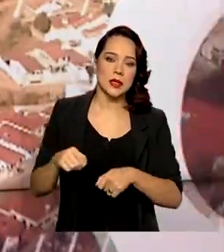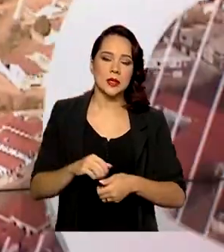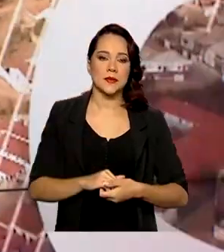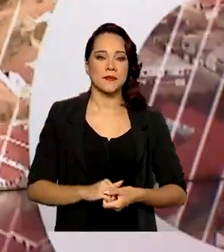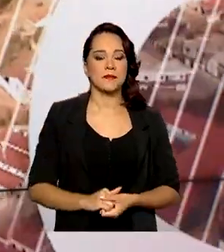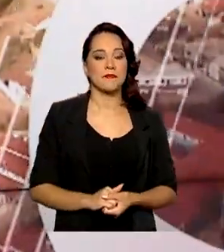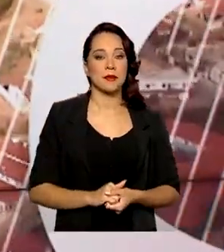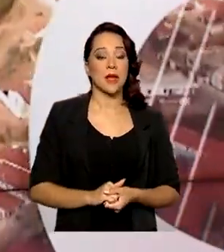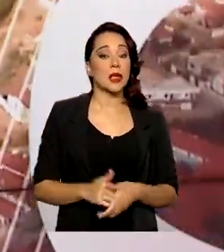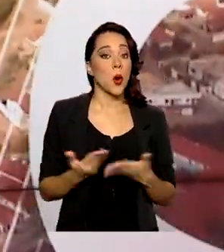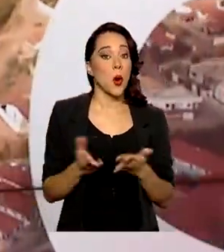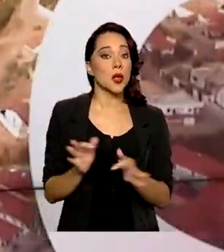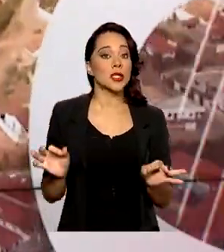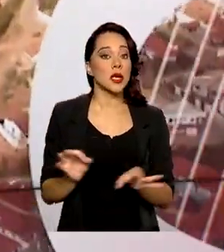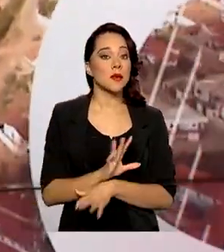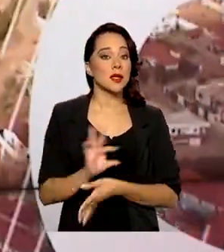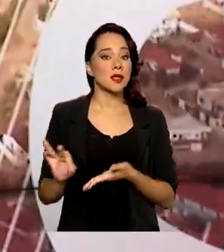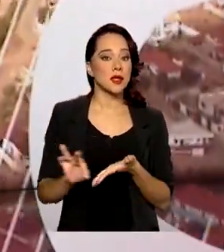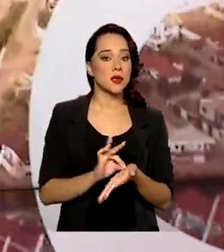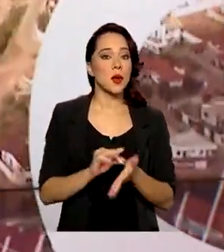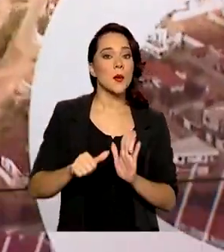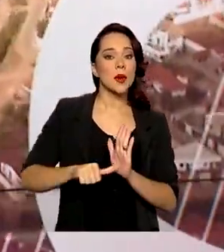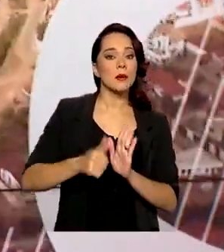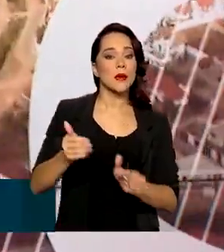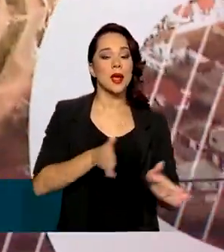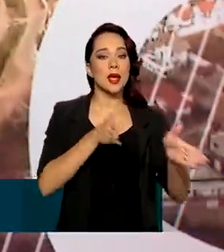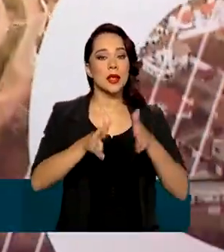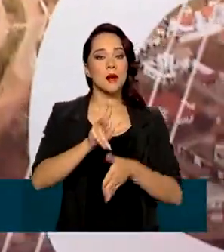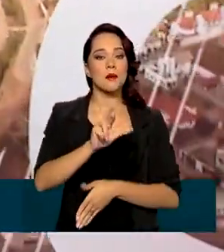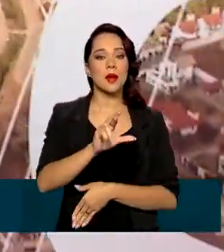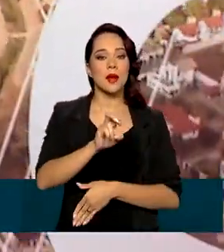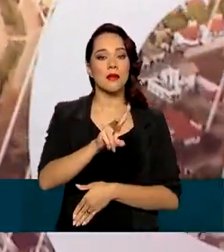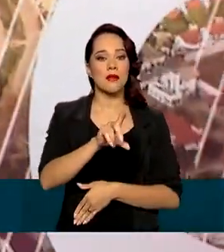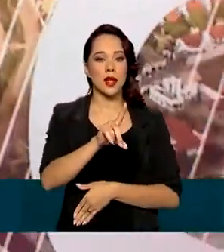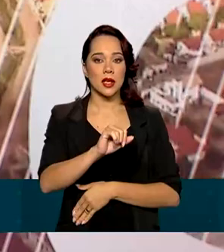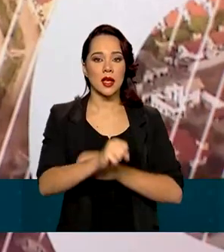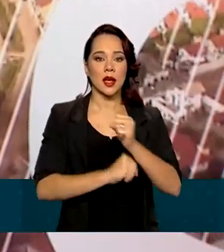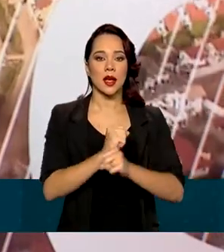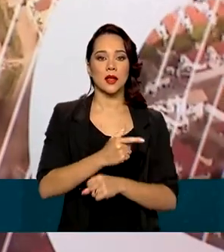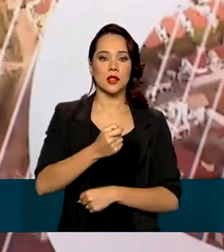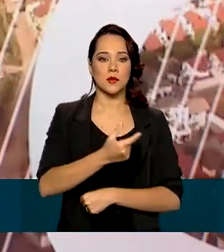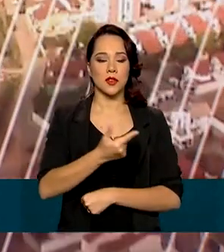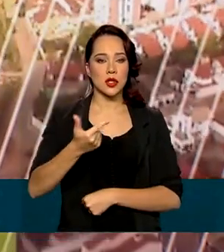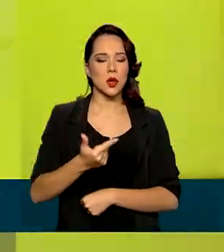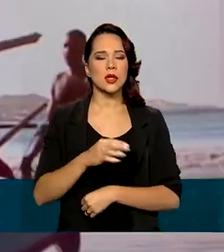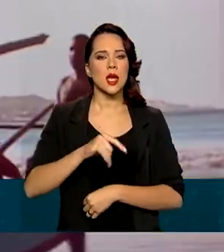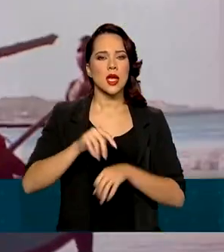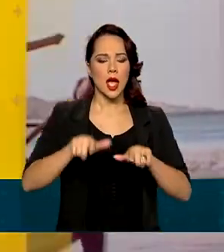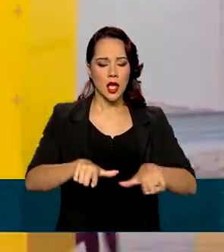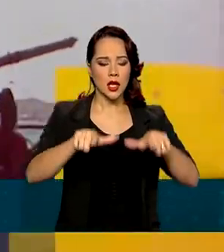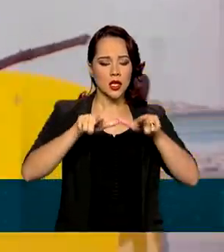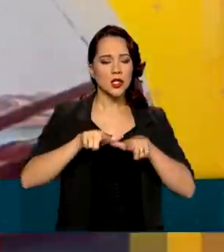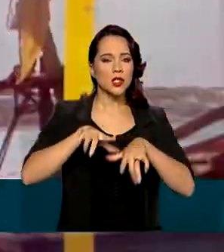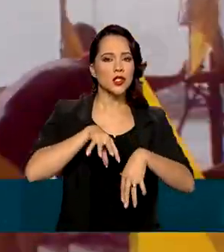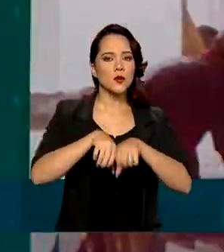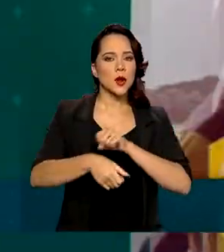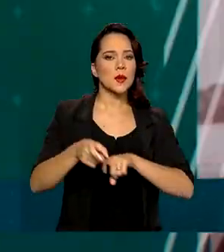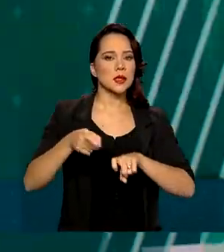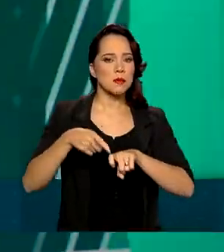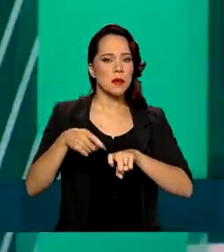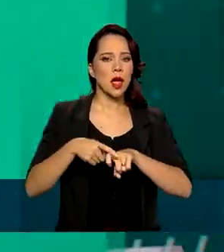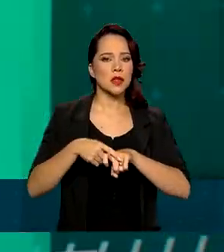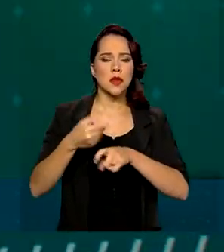e terminam hoje as inscrições para a primeira etapa do revalida 2022 o exame de revalidação de diplomas médicos